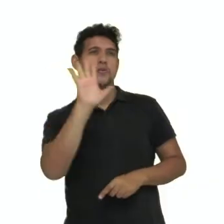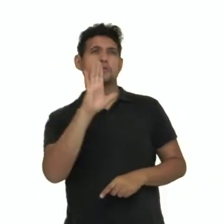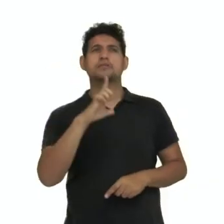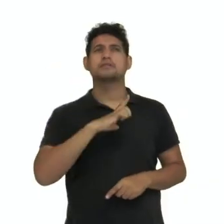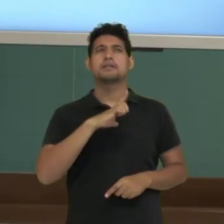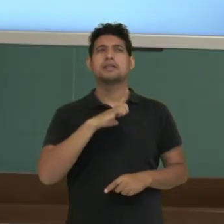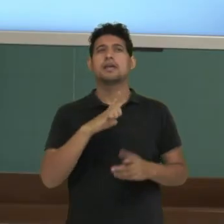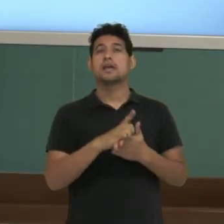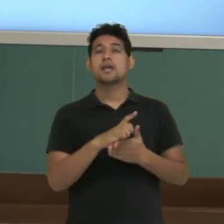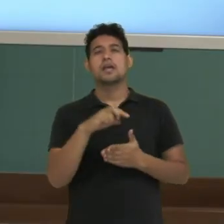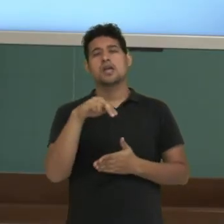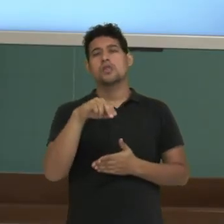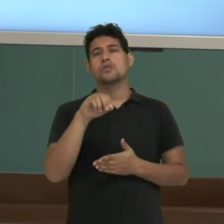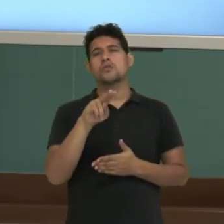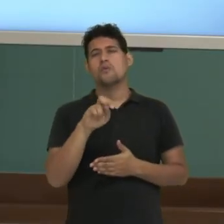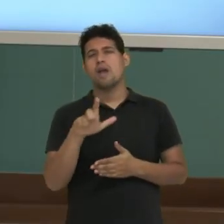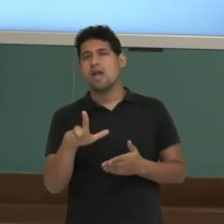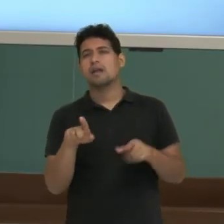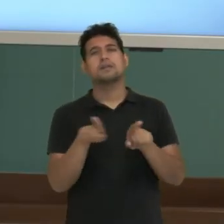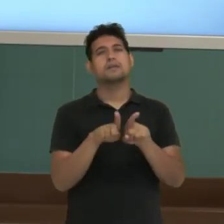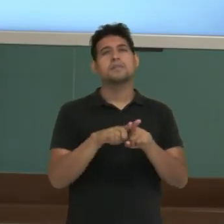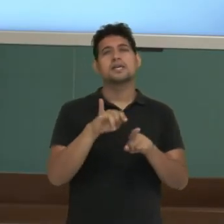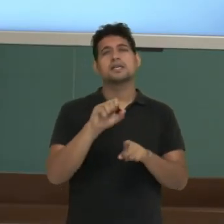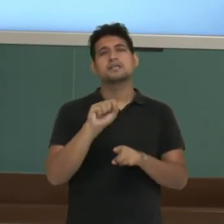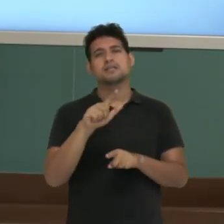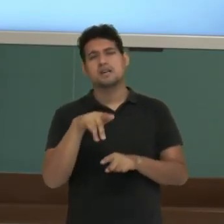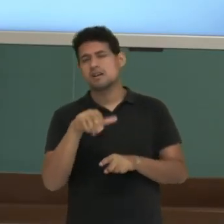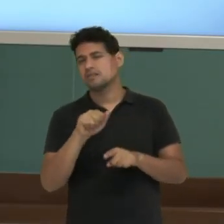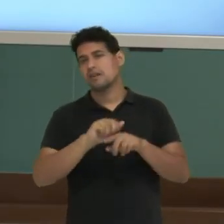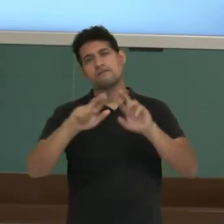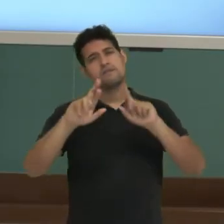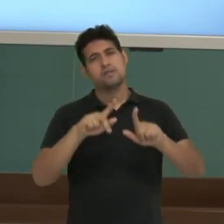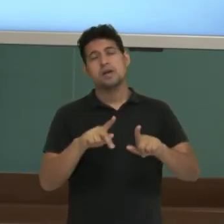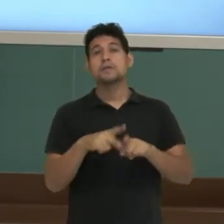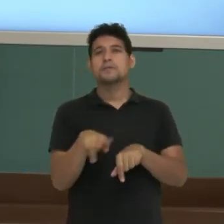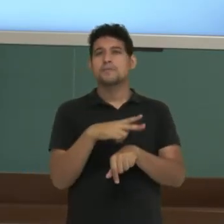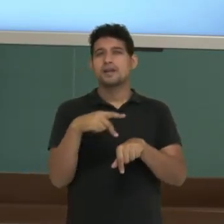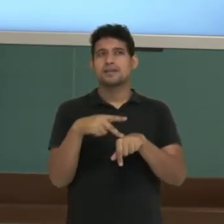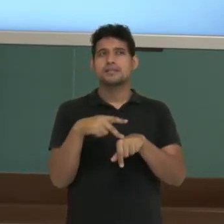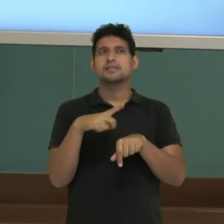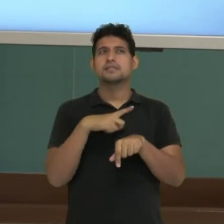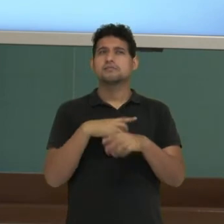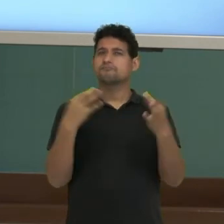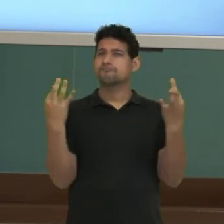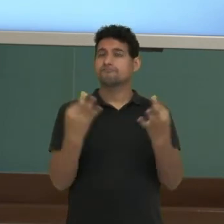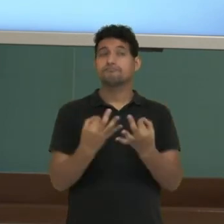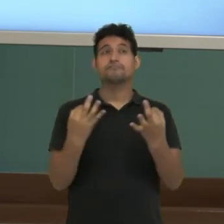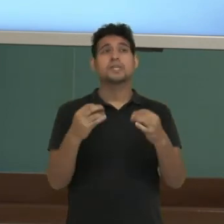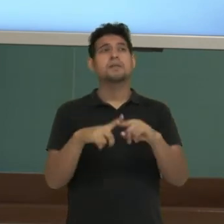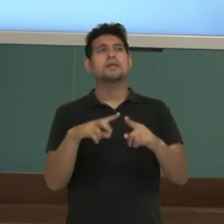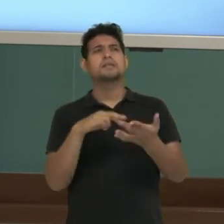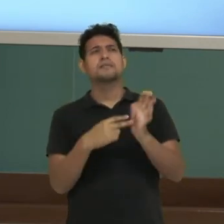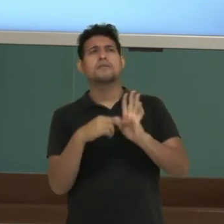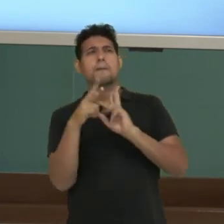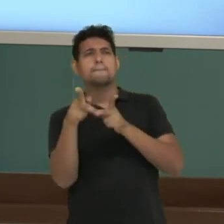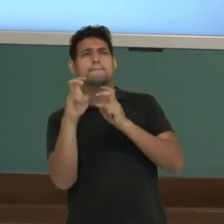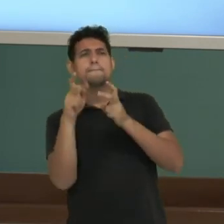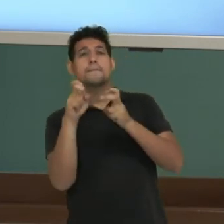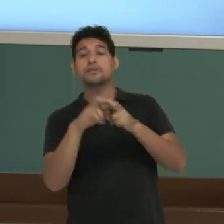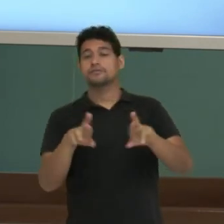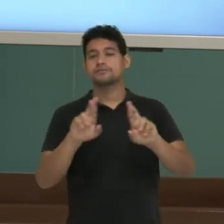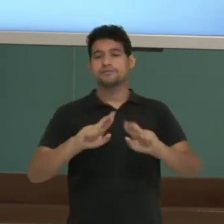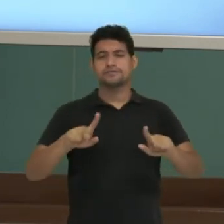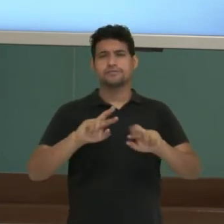vamos ter Noruega, Islândia, Finlândia, Islândia aqui colocadinha. Então, é uma perspectiva